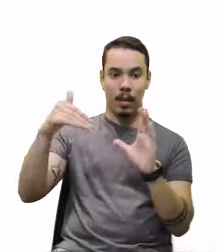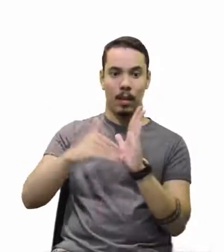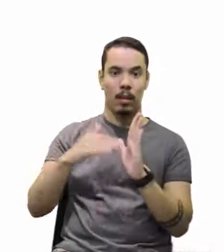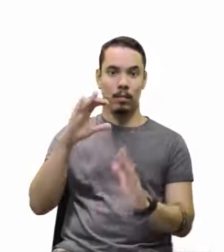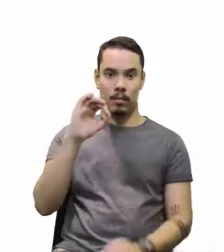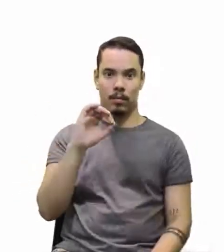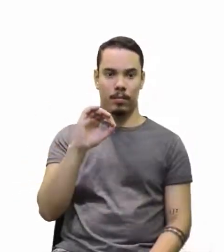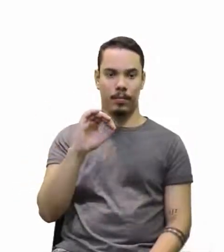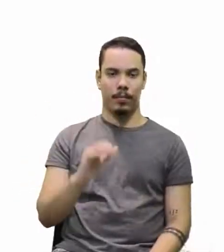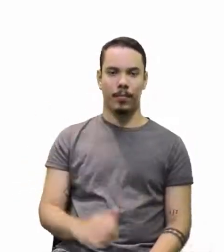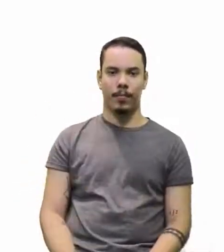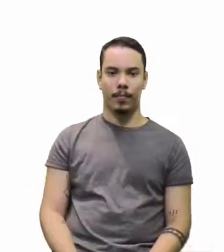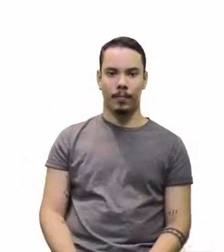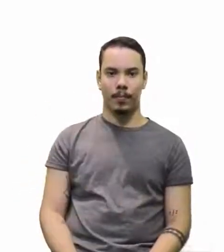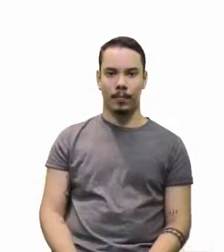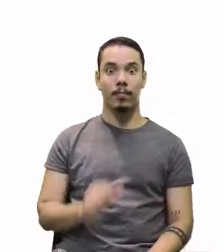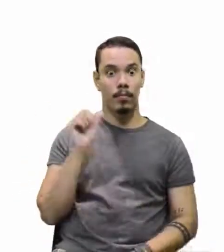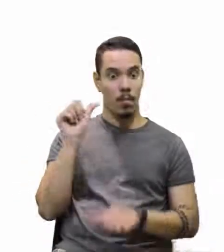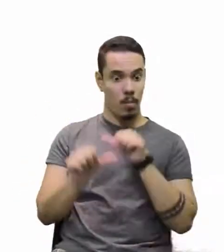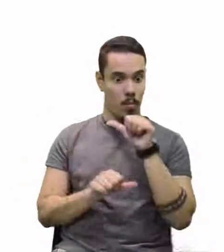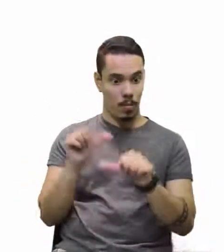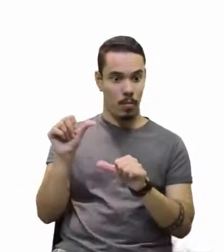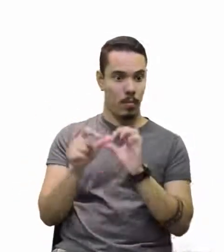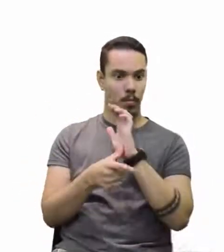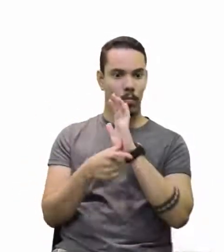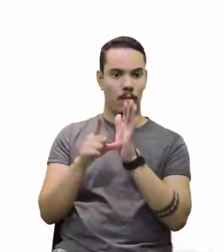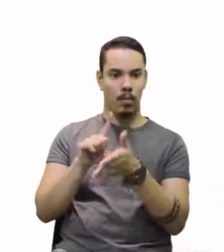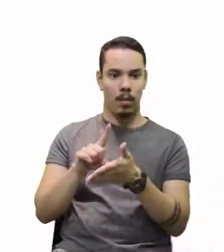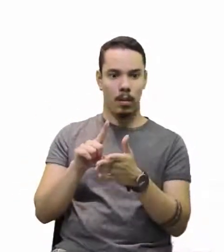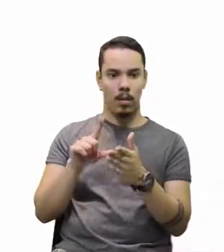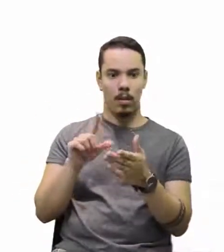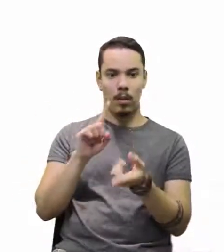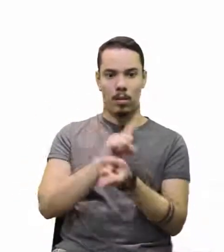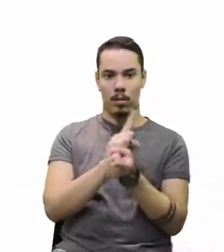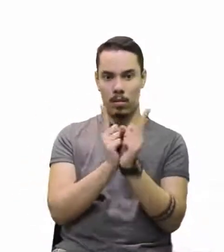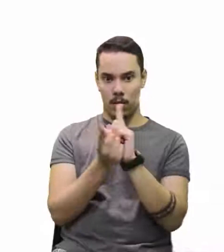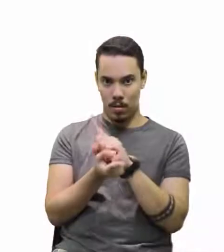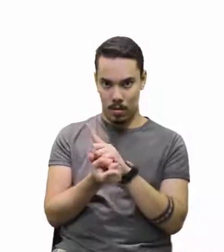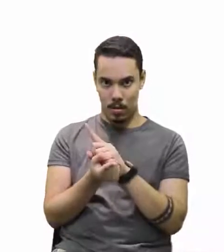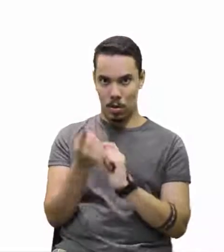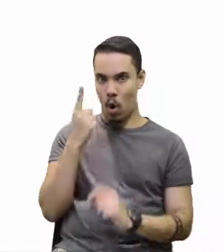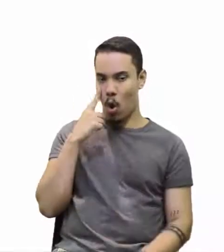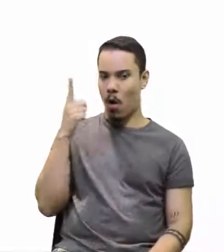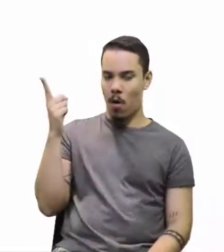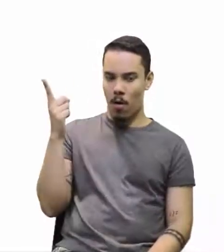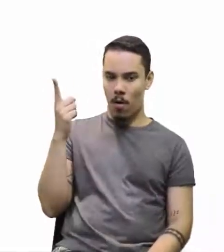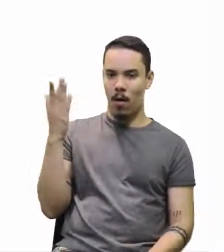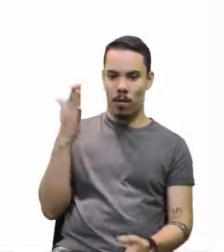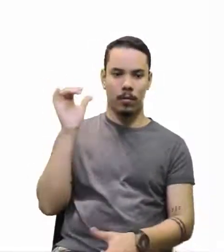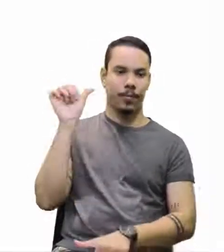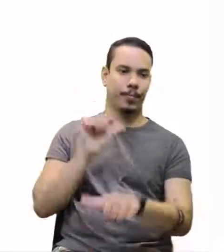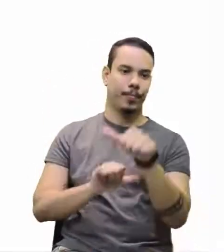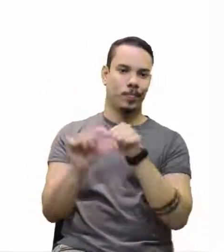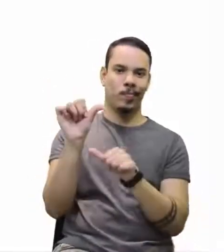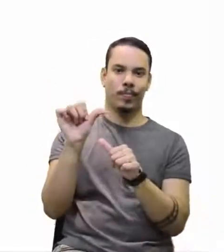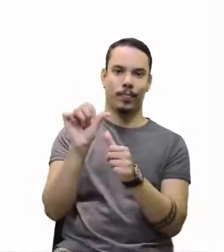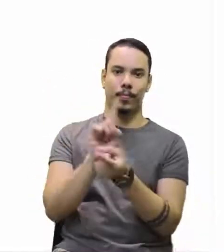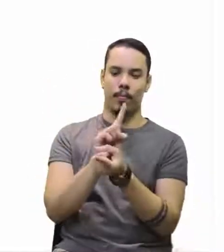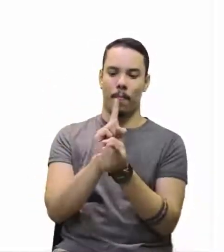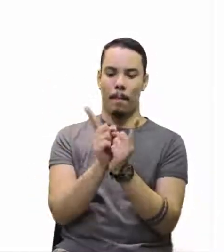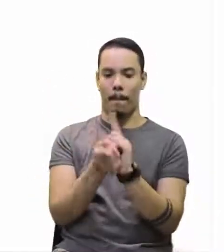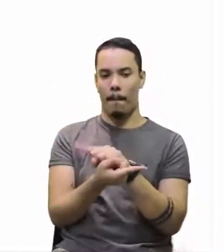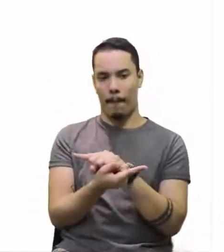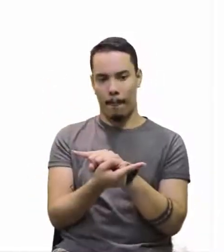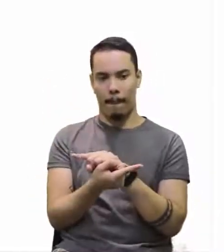né? Já mudou o gráfico. Antes era assim, né? O gráfico era assim. Agora o gráfico é o contrário. Antes